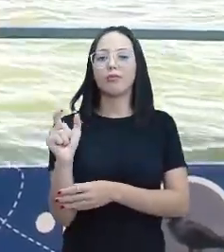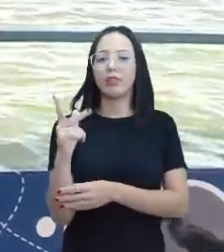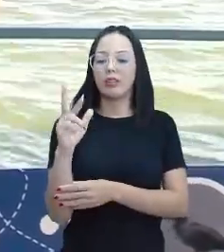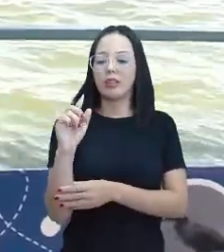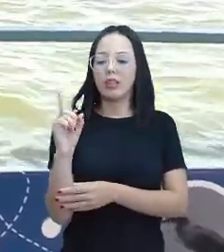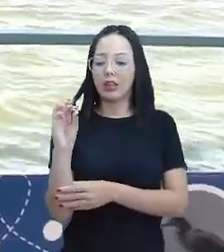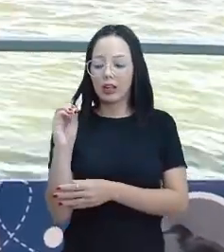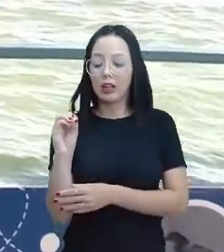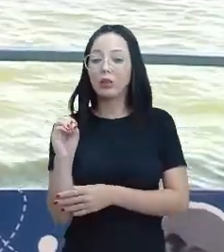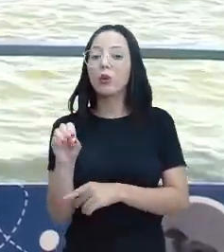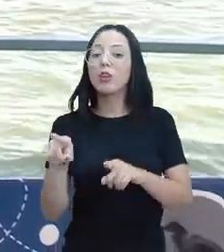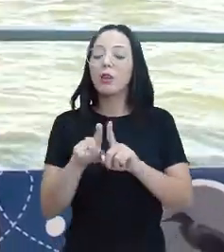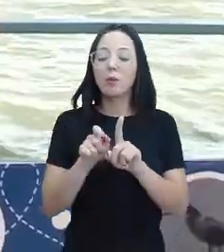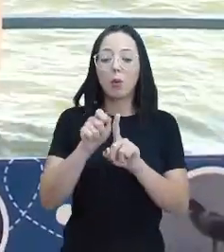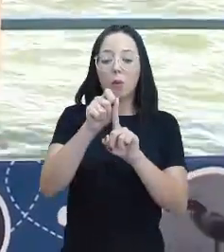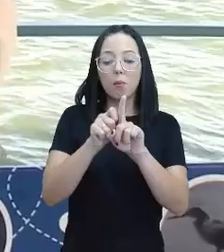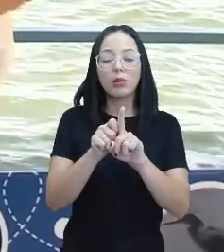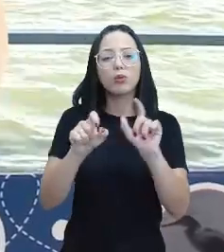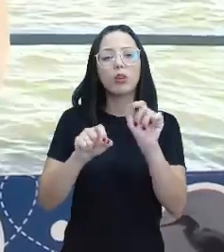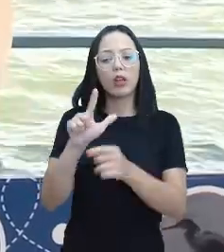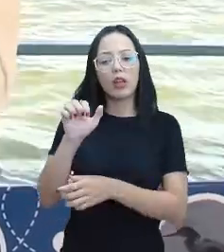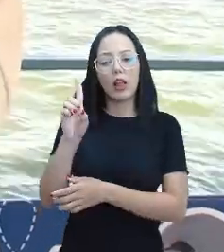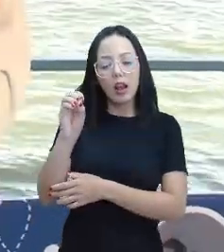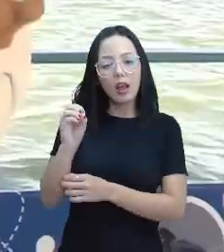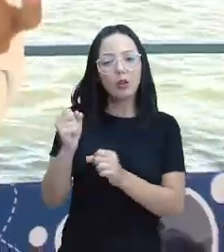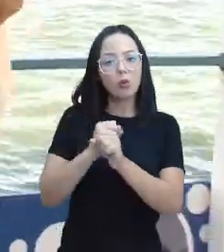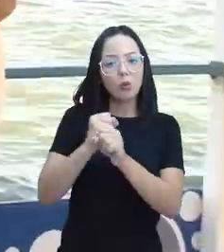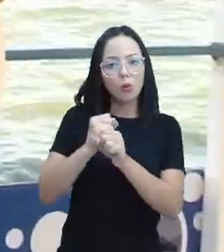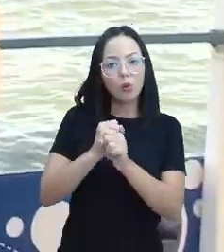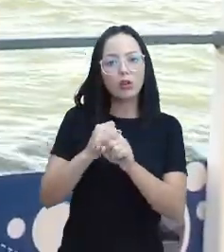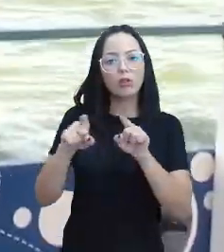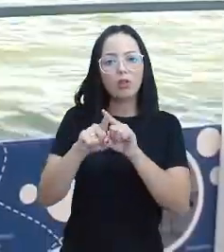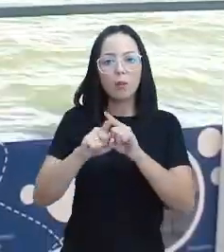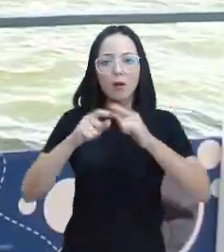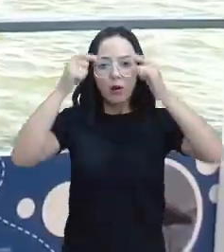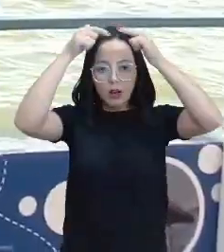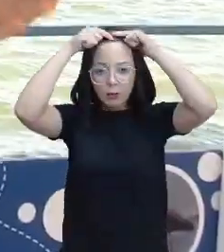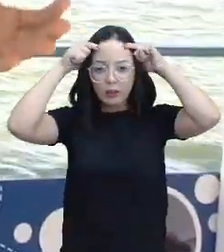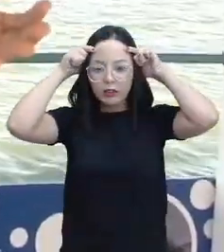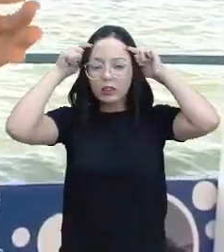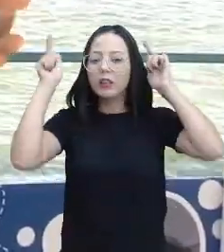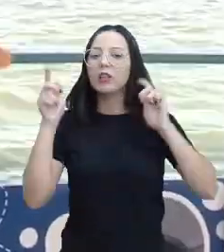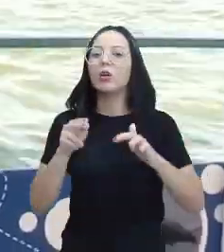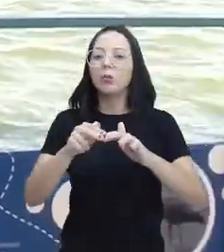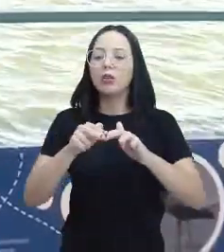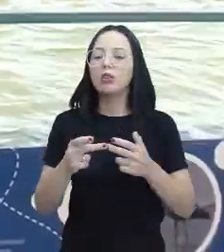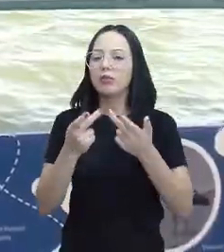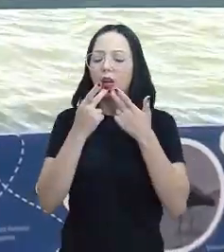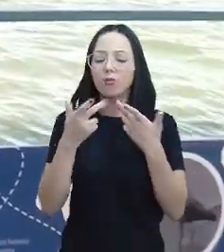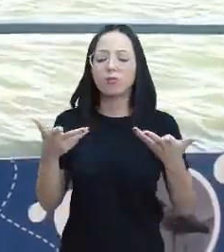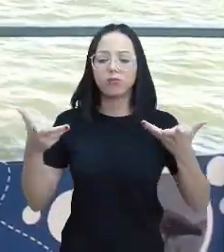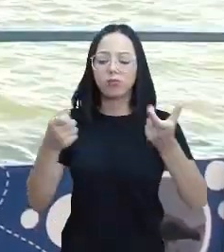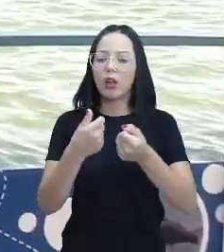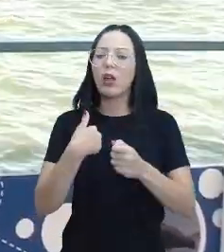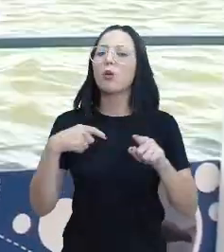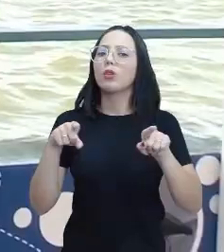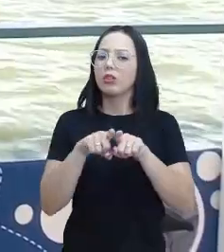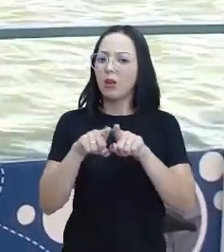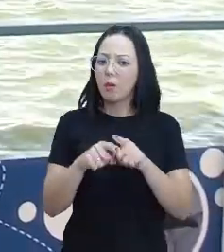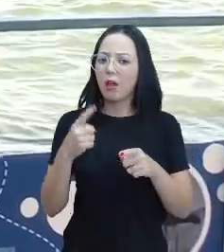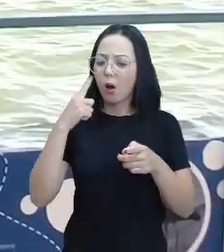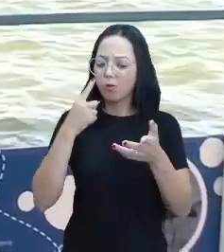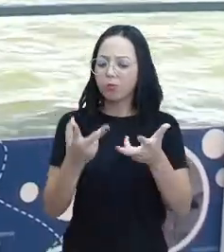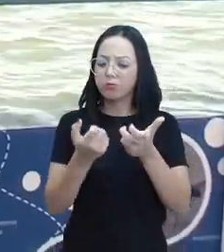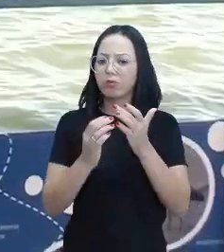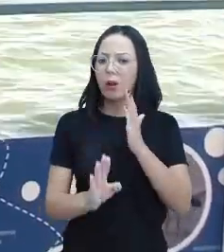E em um mês daria um Lego. Em um ano, um capacete plástico. Então ele achou isso estarrecedor. Eu particularmente achei os dados